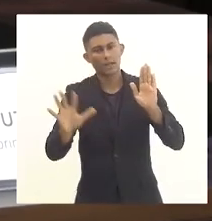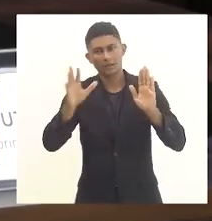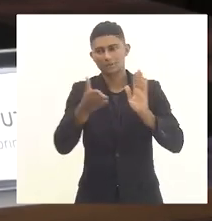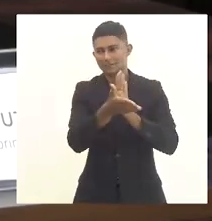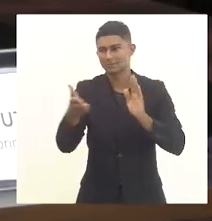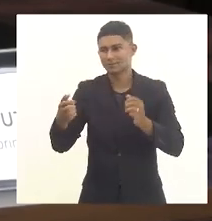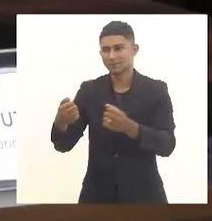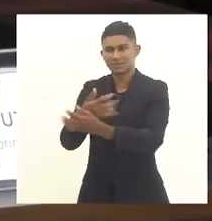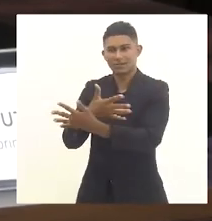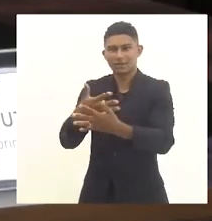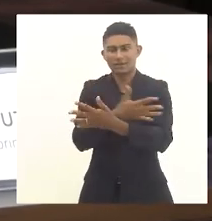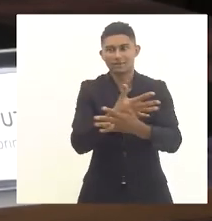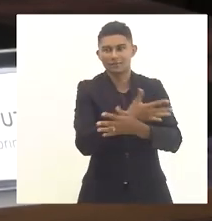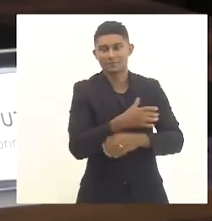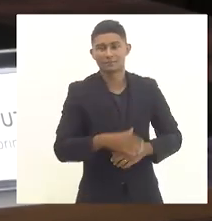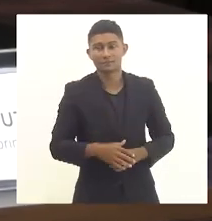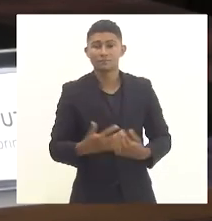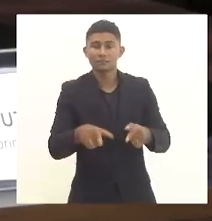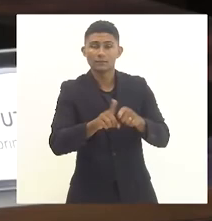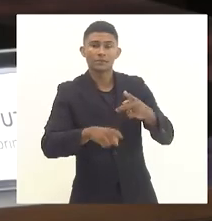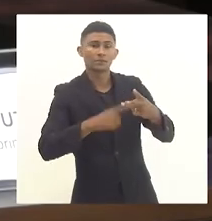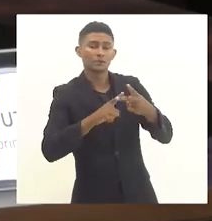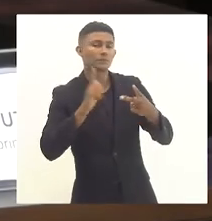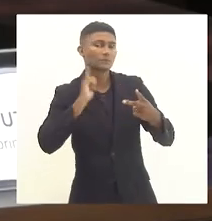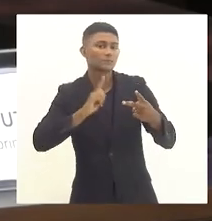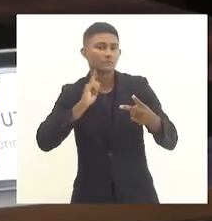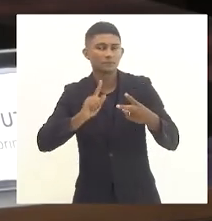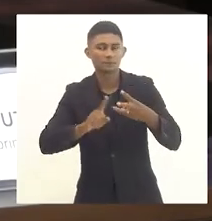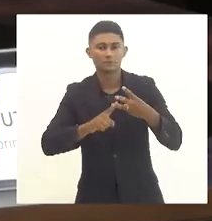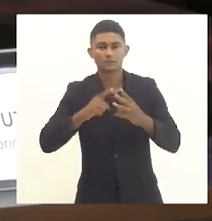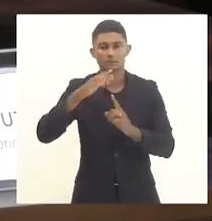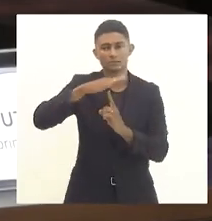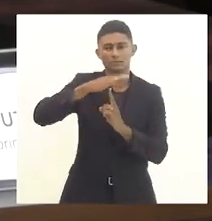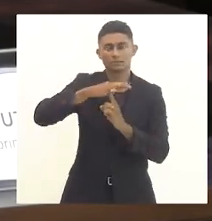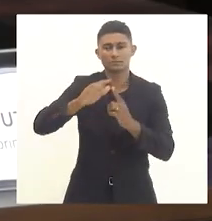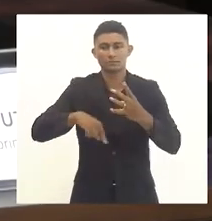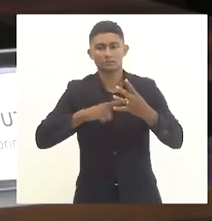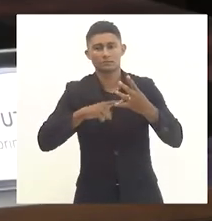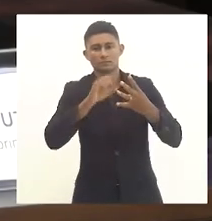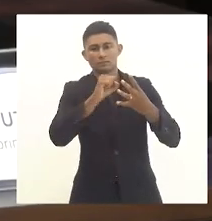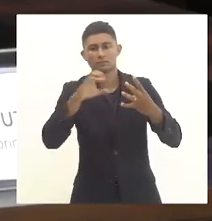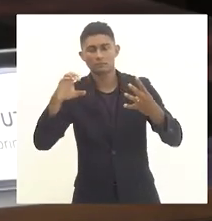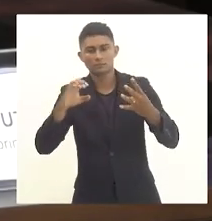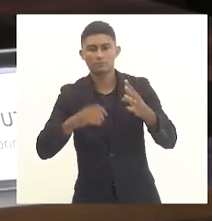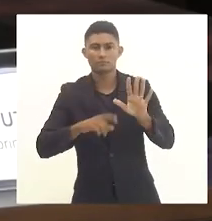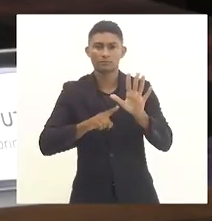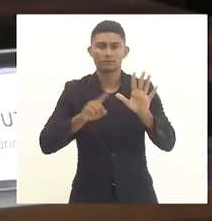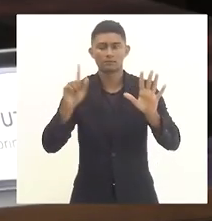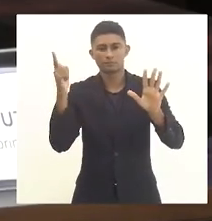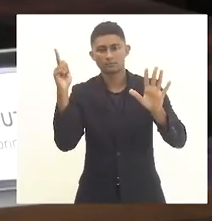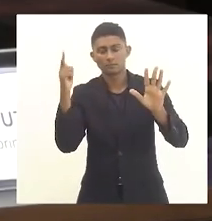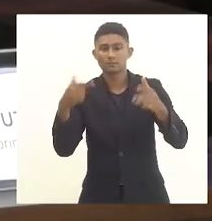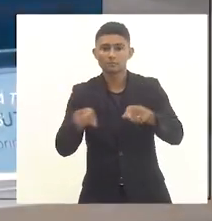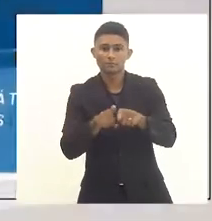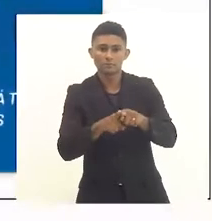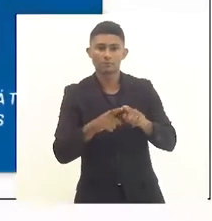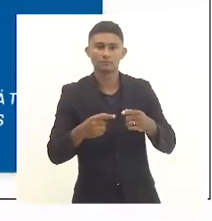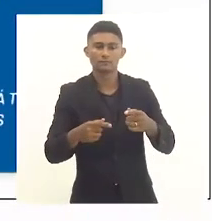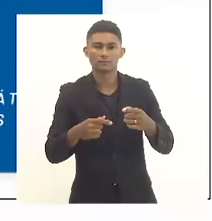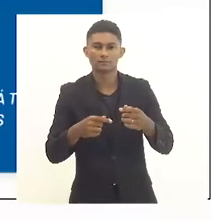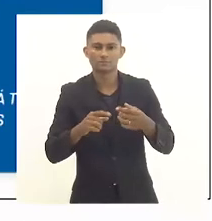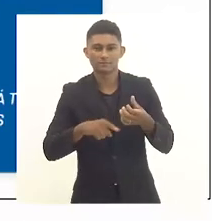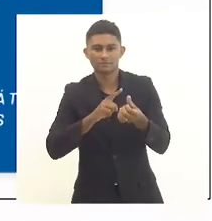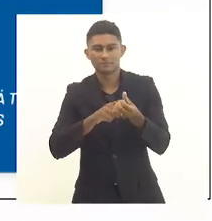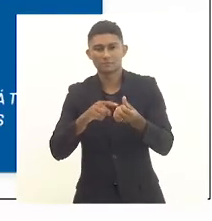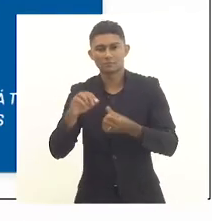municípios. E depois ali está Minas Gerais, Paraná, Santa Catarina, Goiás, mas também Rio Grande do Sul e Rio Grande do Sul,